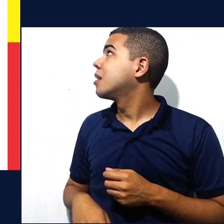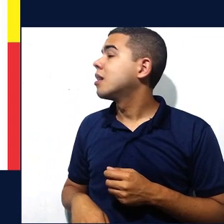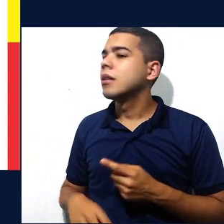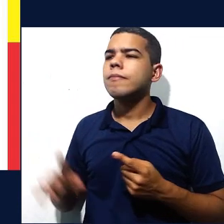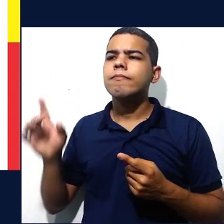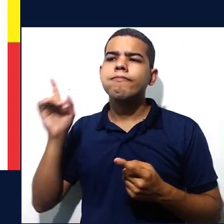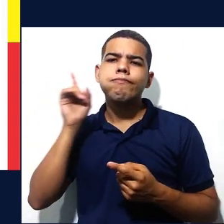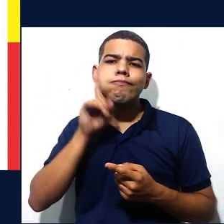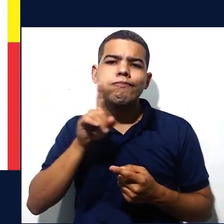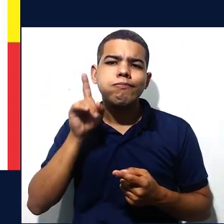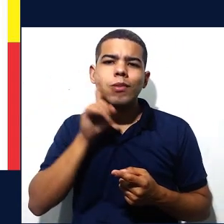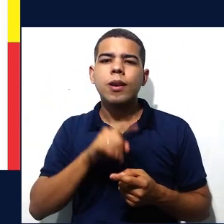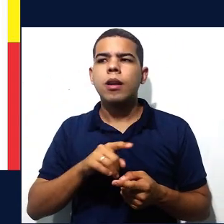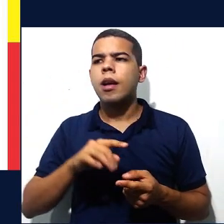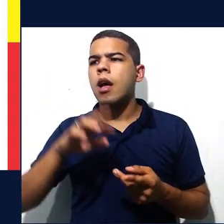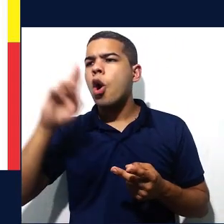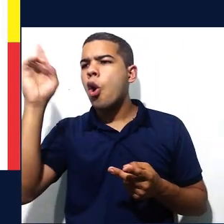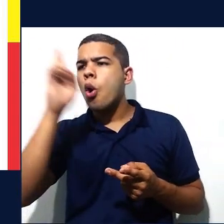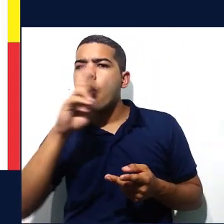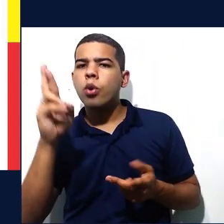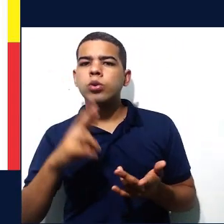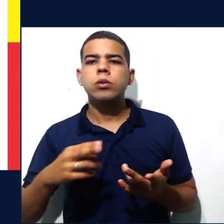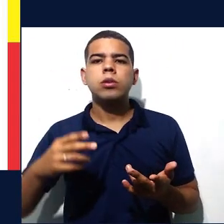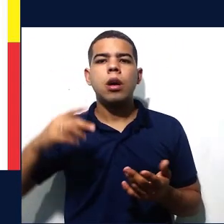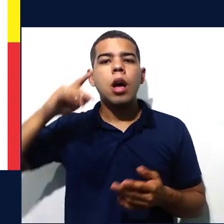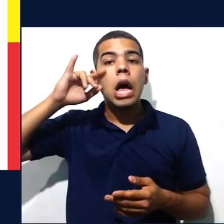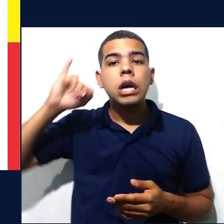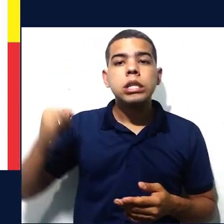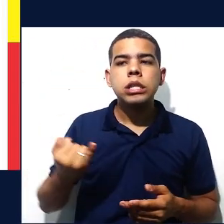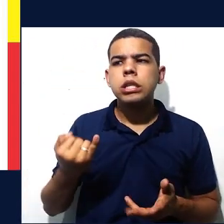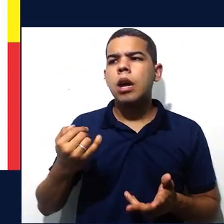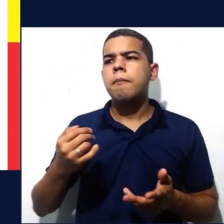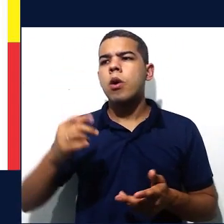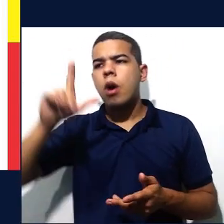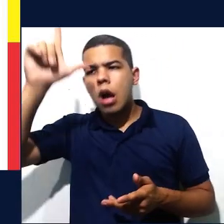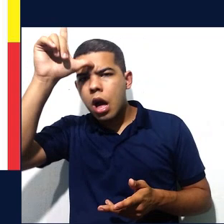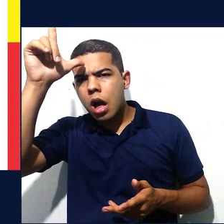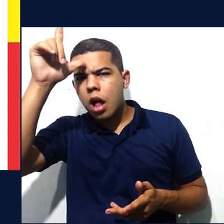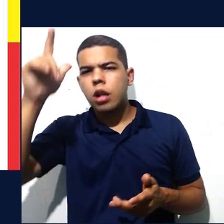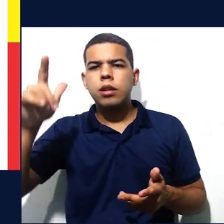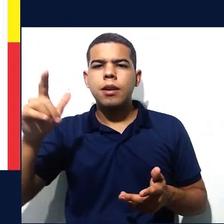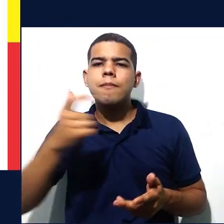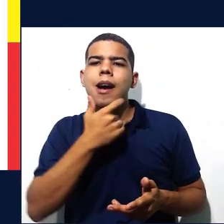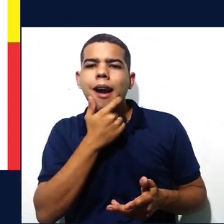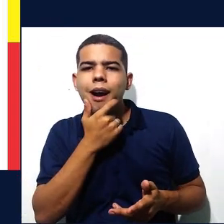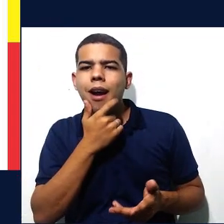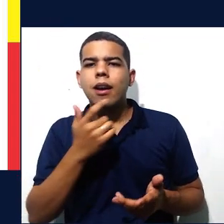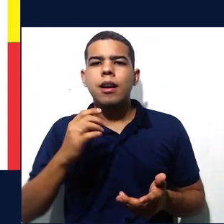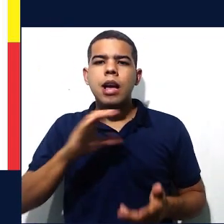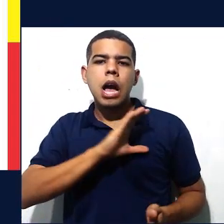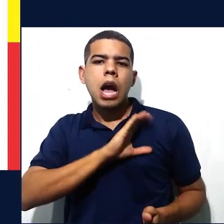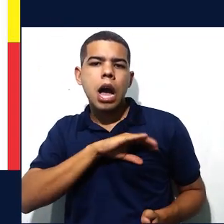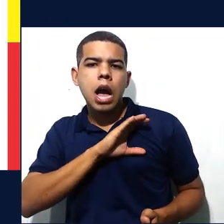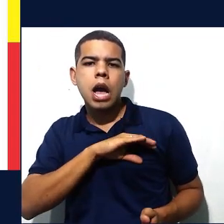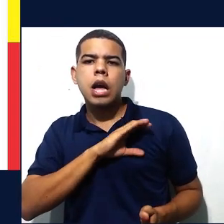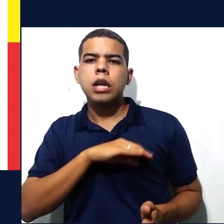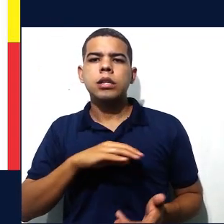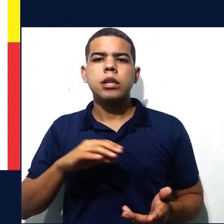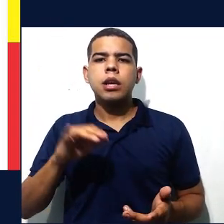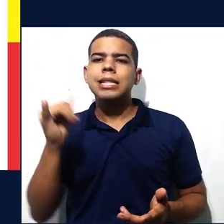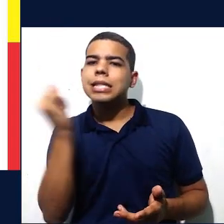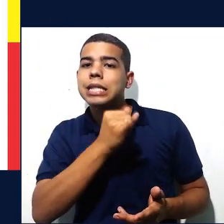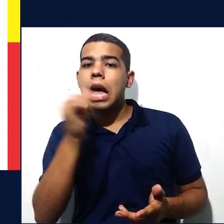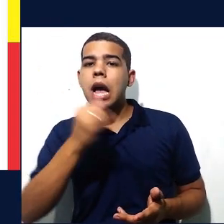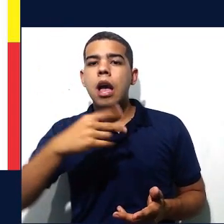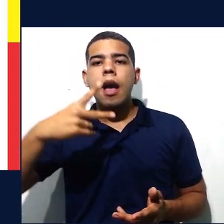Unidos, depois a Rússia, o Japão, a Alemanha, o Reino Unido, o Canadá, Itália, Polônia,